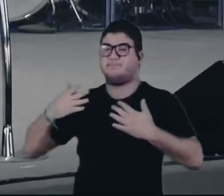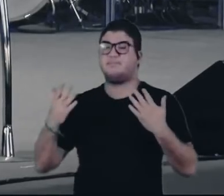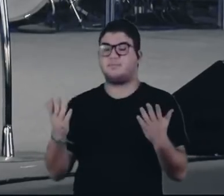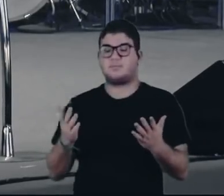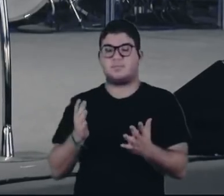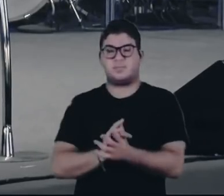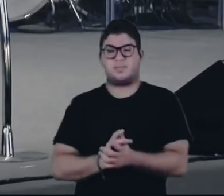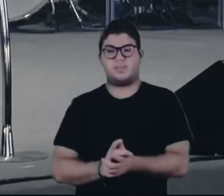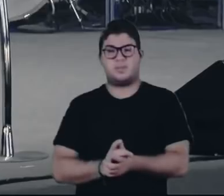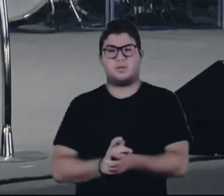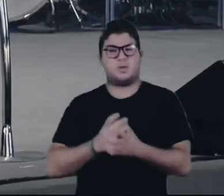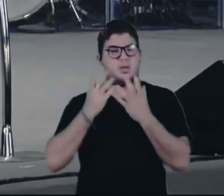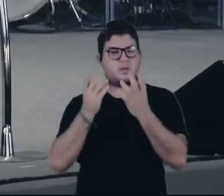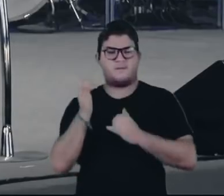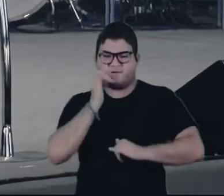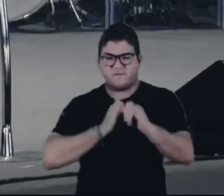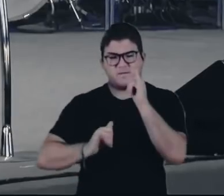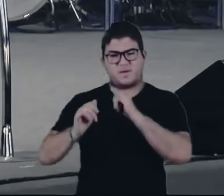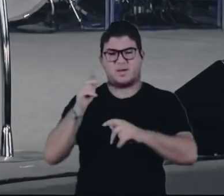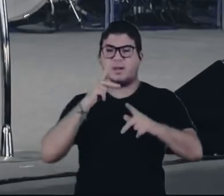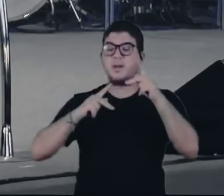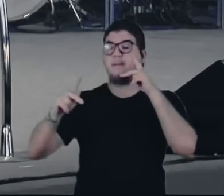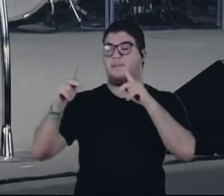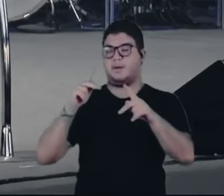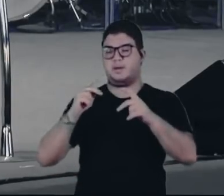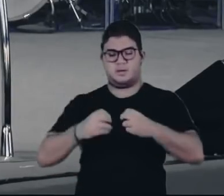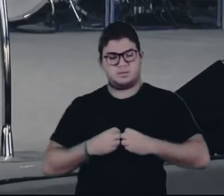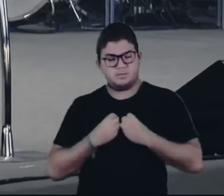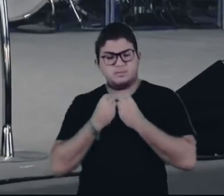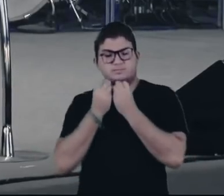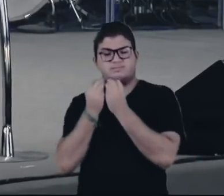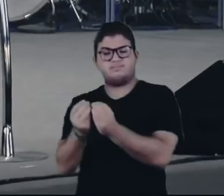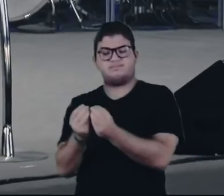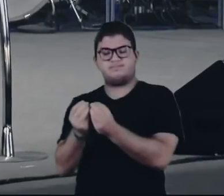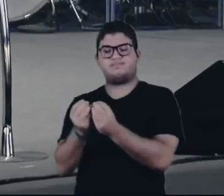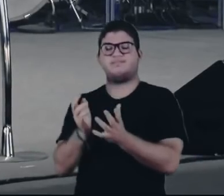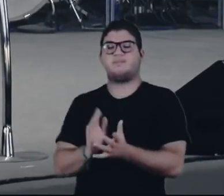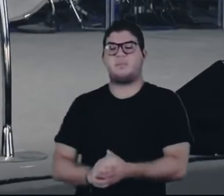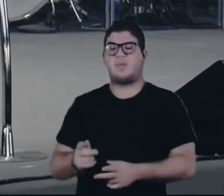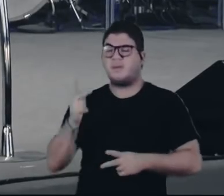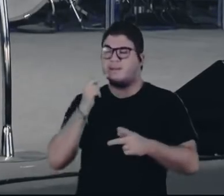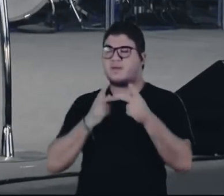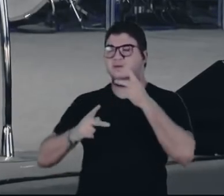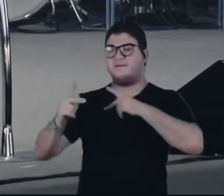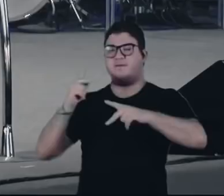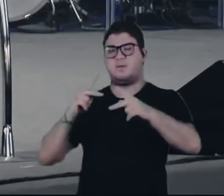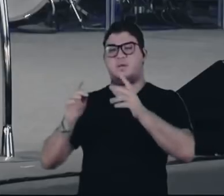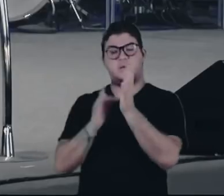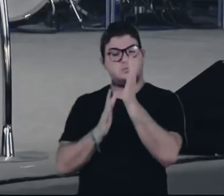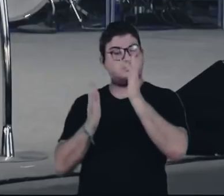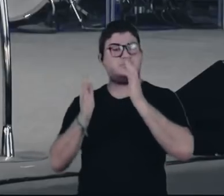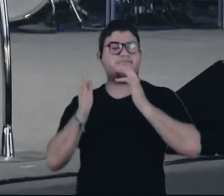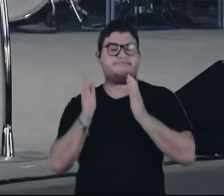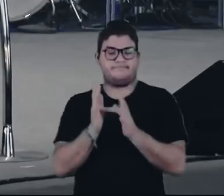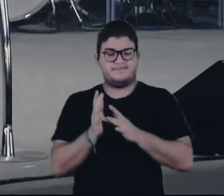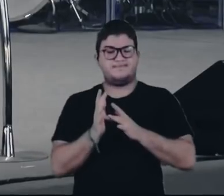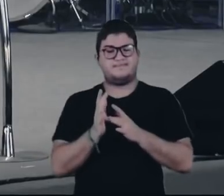toda oportunidade que tinham, estavam prontos para o quê? Para se doar, para pegar o tempo deles, para falar de